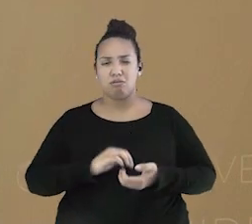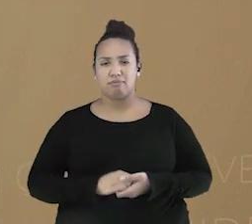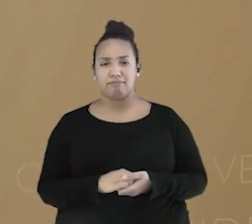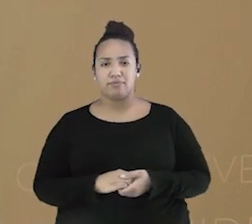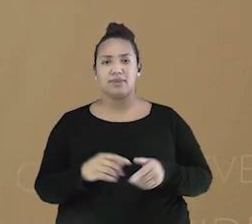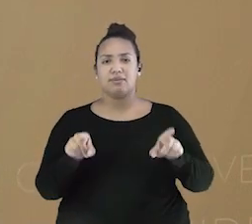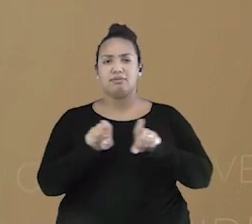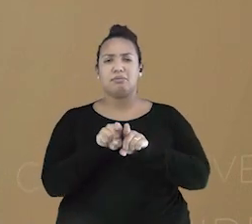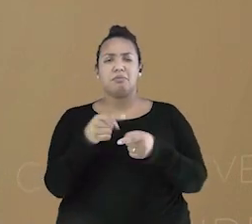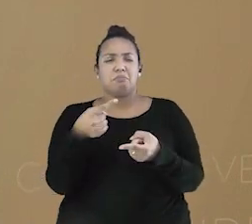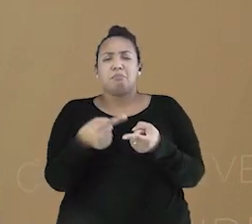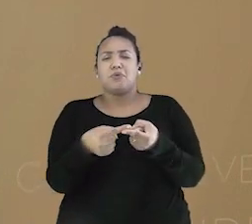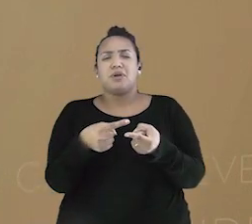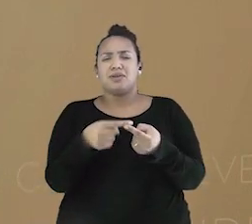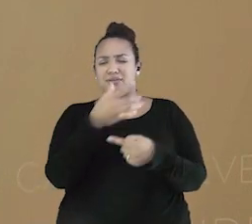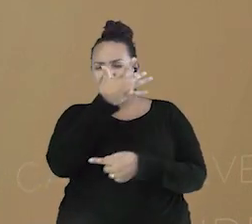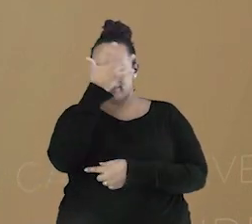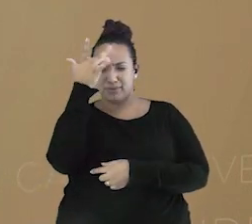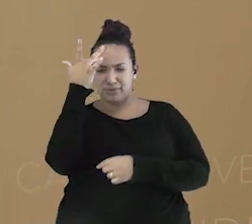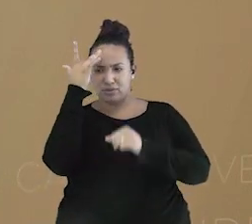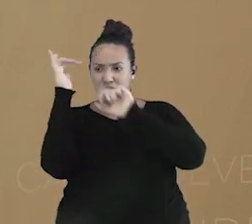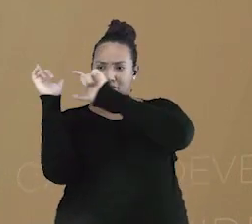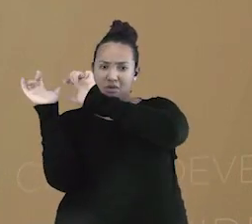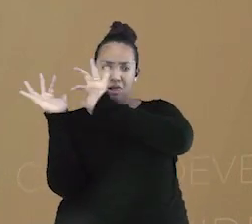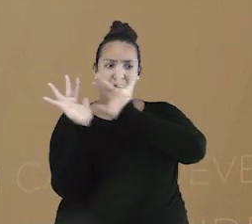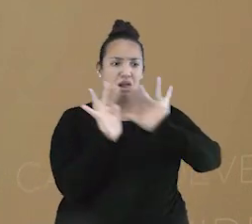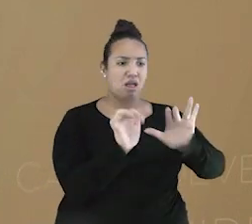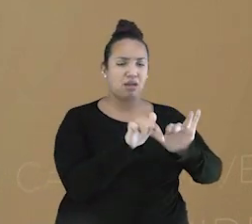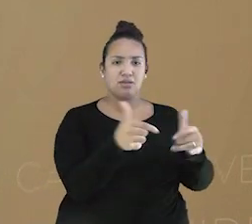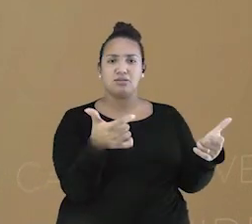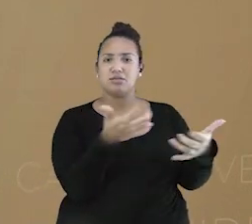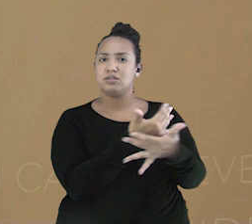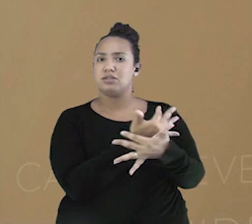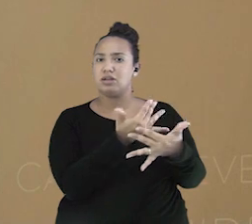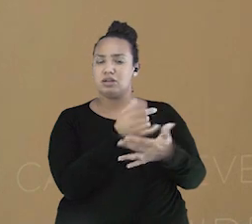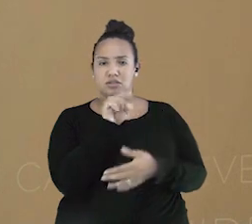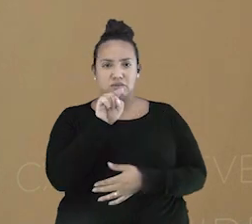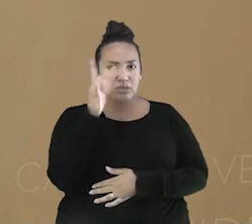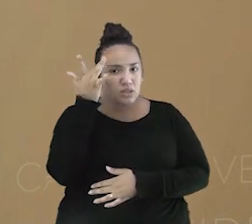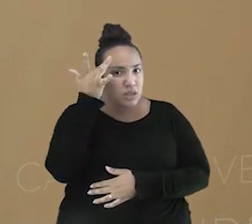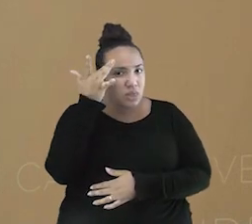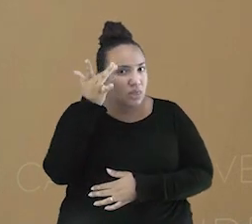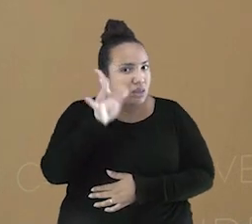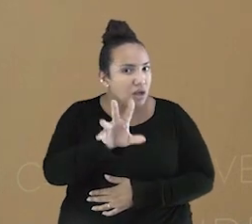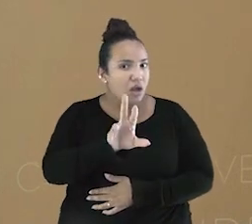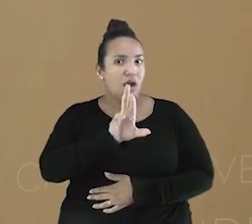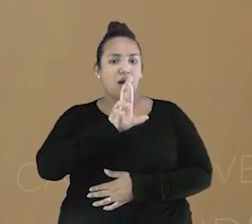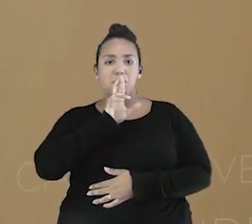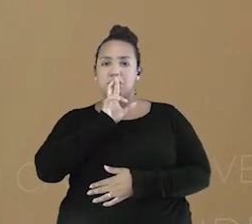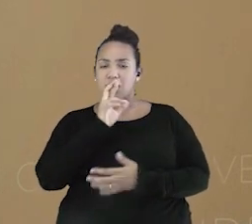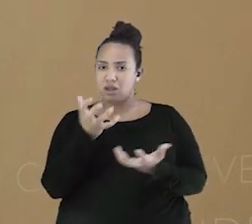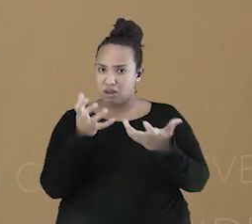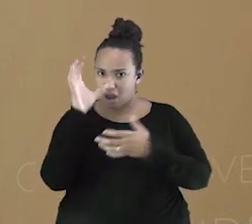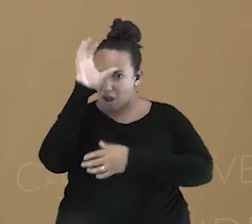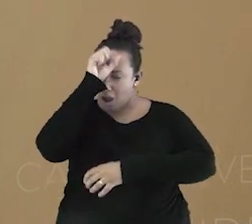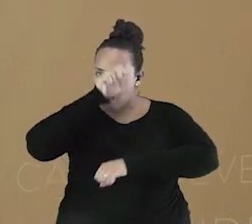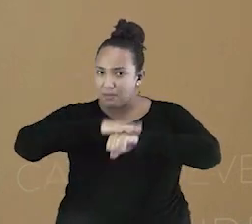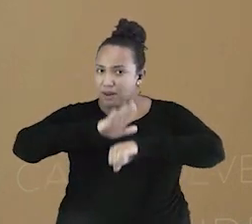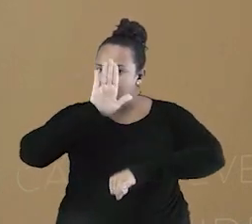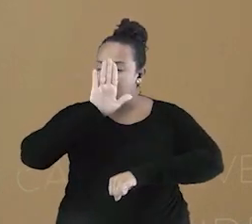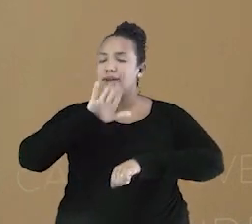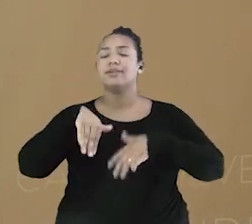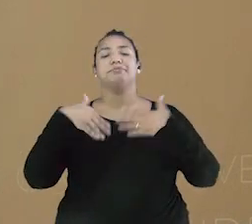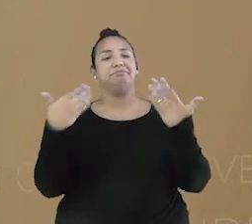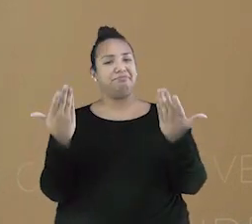tantas pessoas resolvem morar numa mesma cidade? Se você ainda não sabe essas respostas ou quer aprender mais sobre